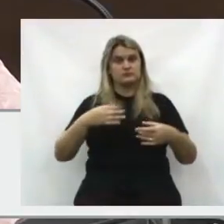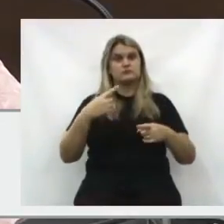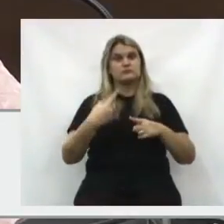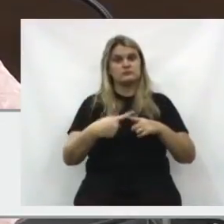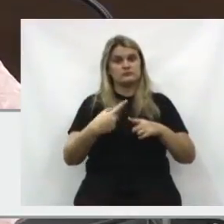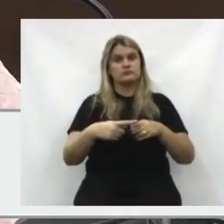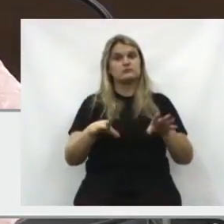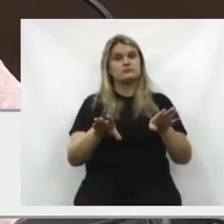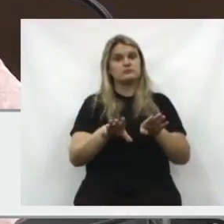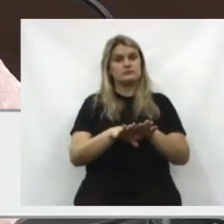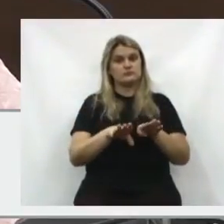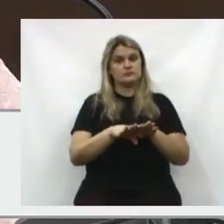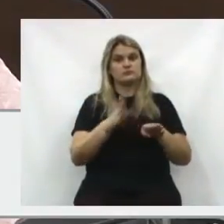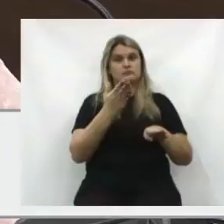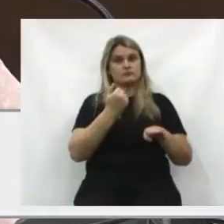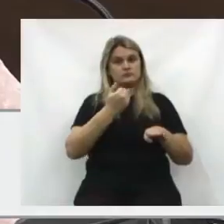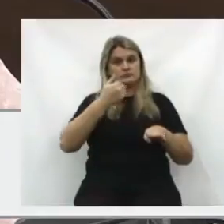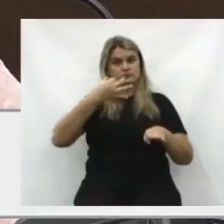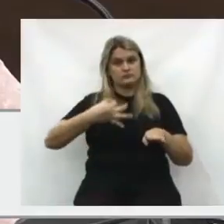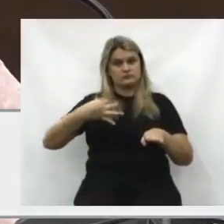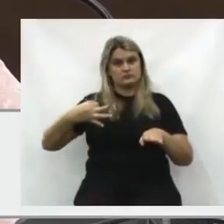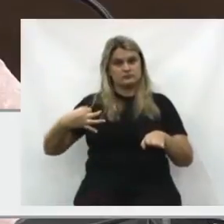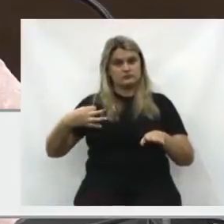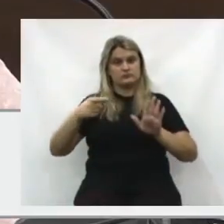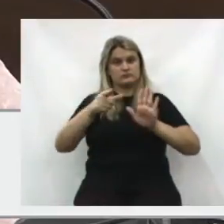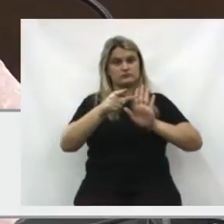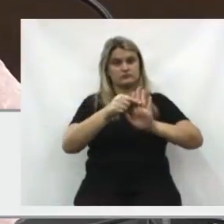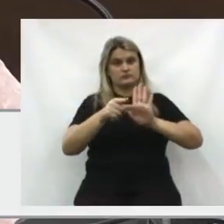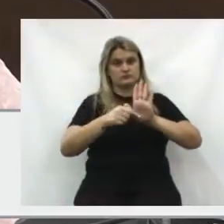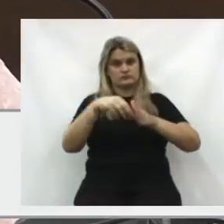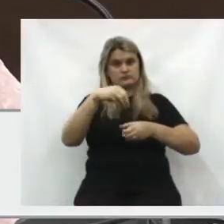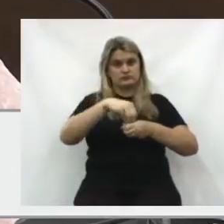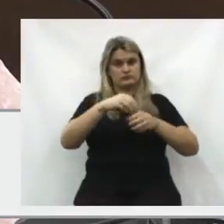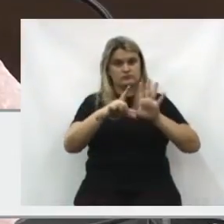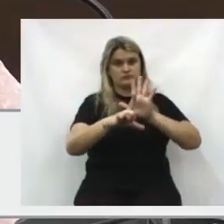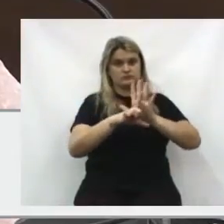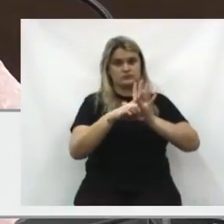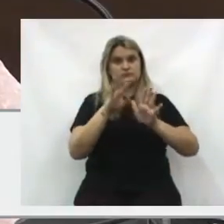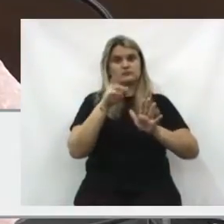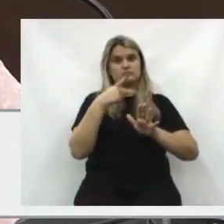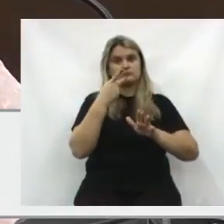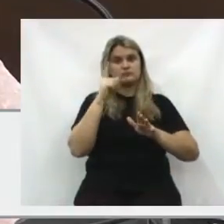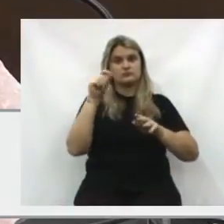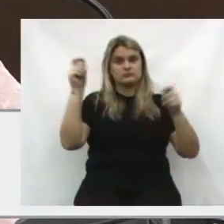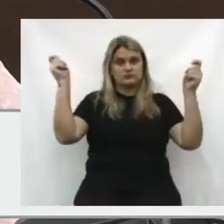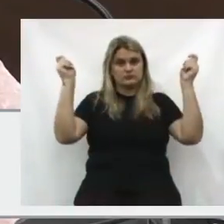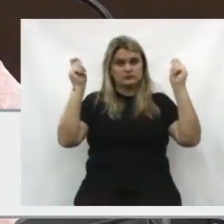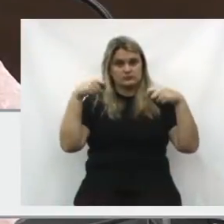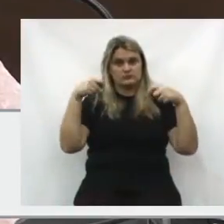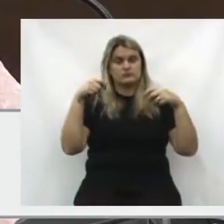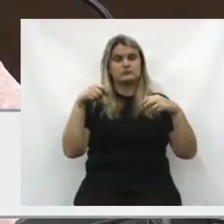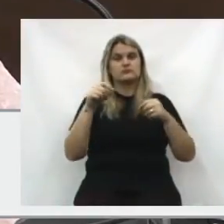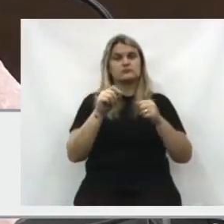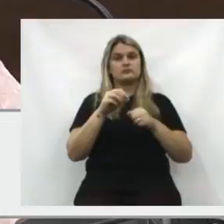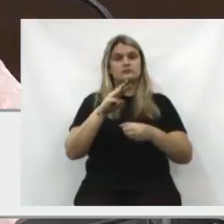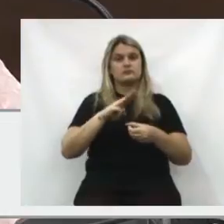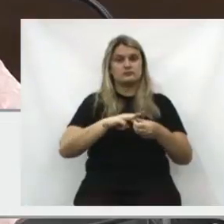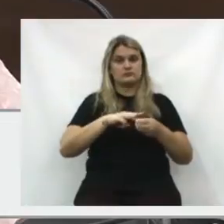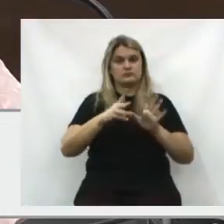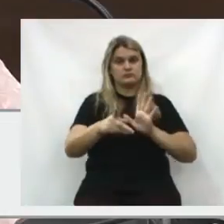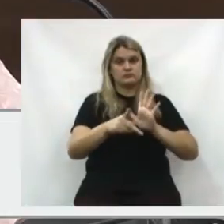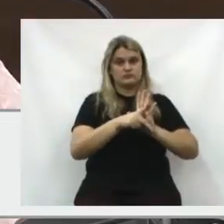suas necessidades. Além da questão de alimentação, o artigo 6º traz algumas